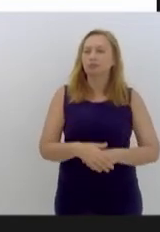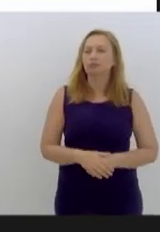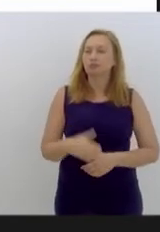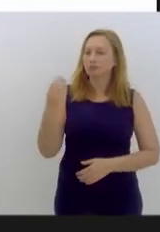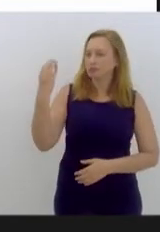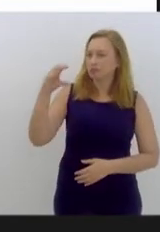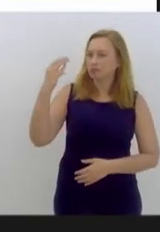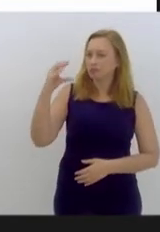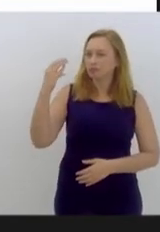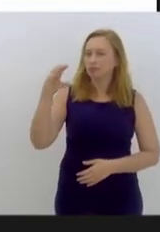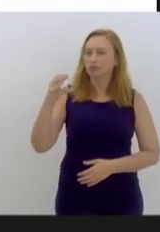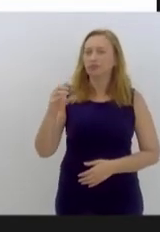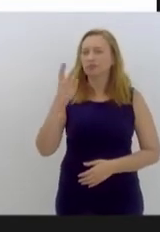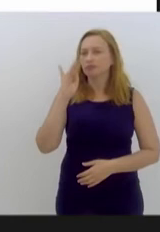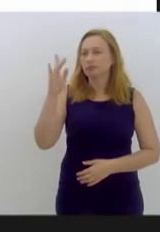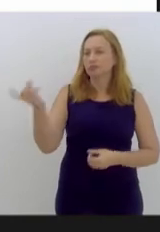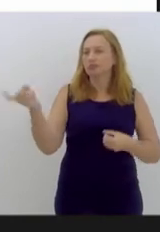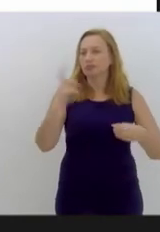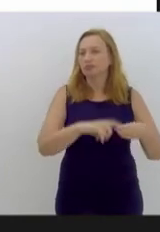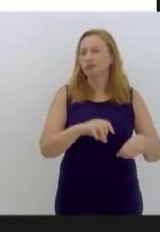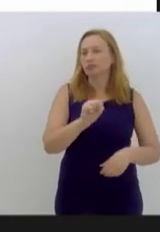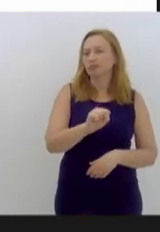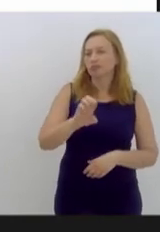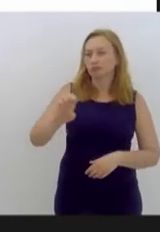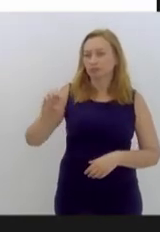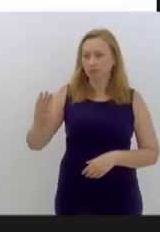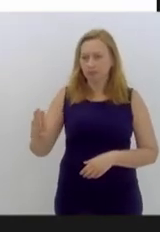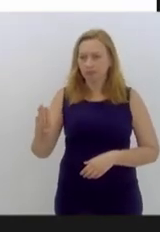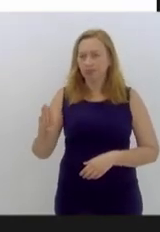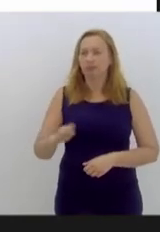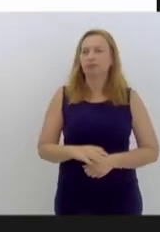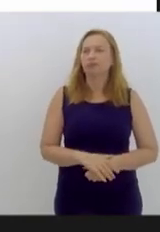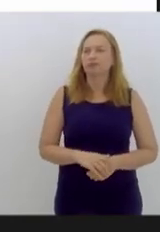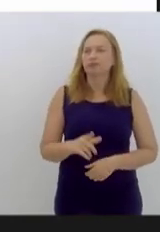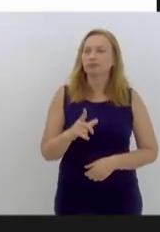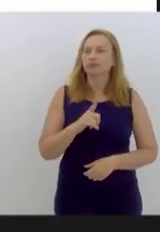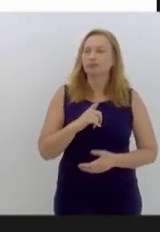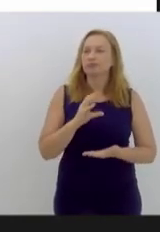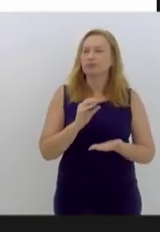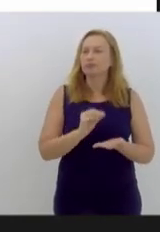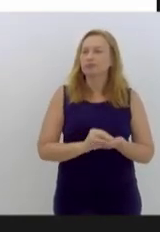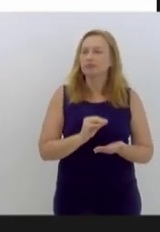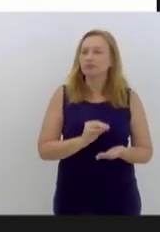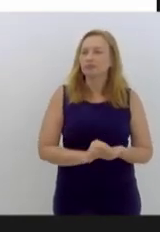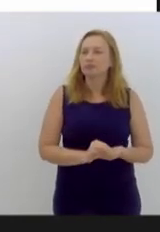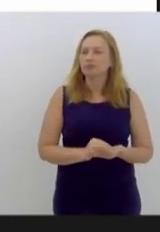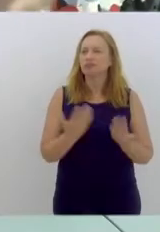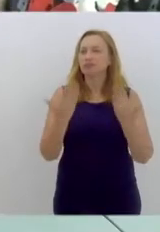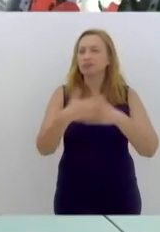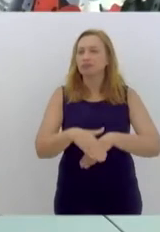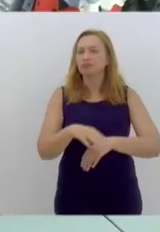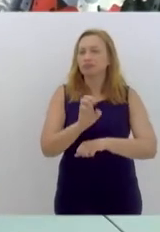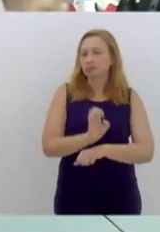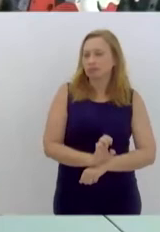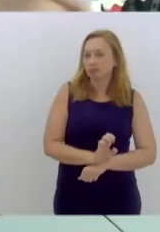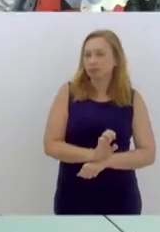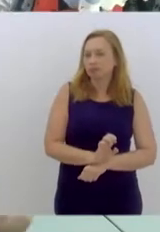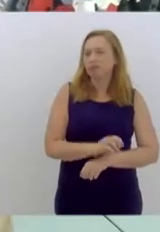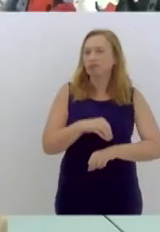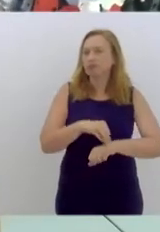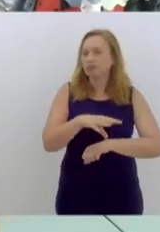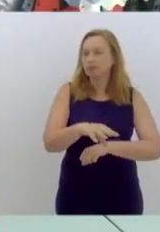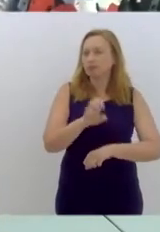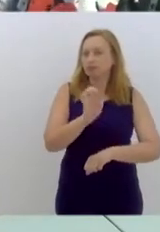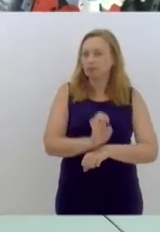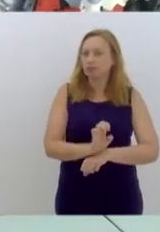Niterói, que o sonho seria a volta do SAERJ. A gente tem a ausência de uma prova estadual e de um indicador